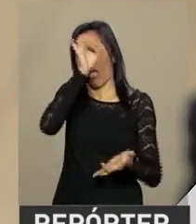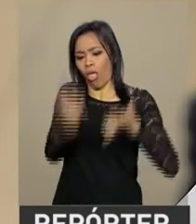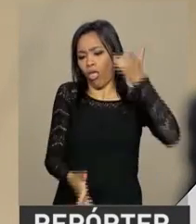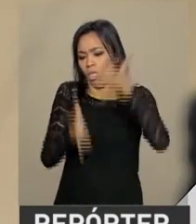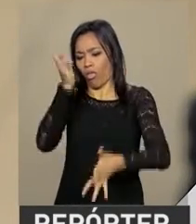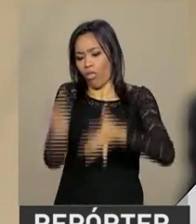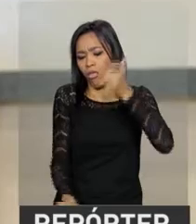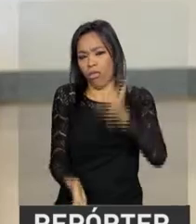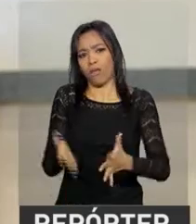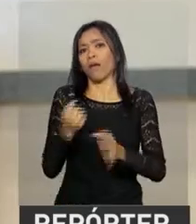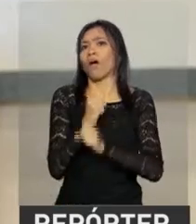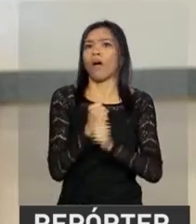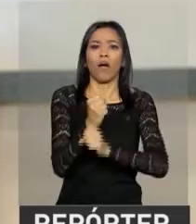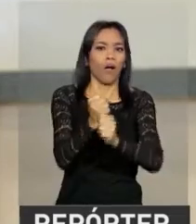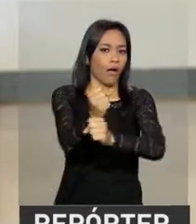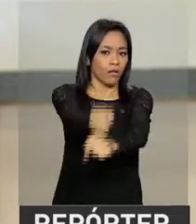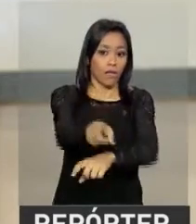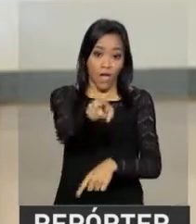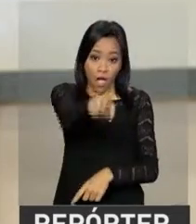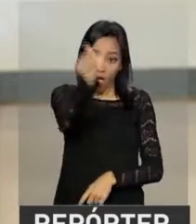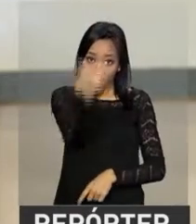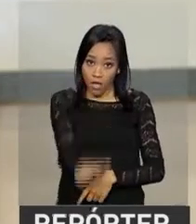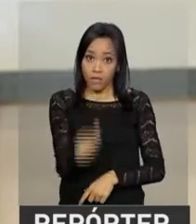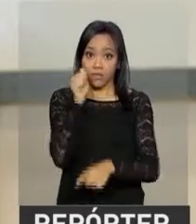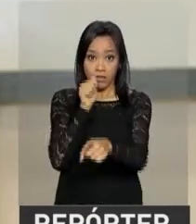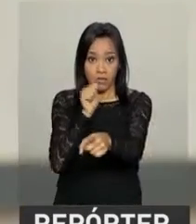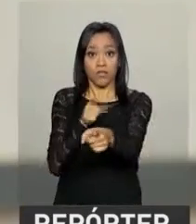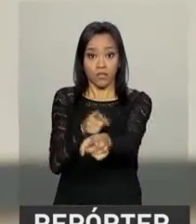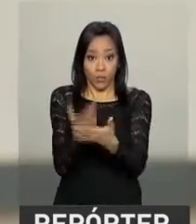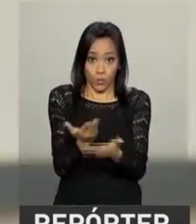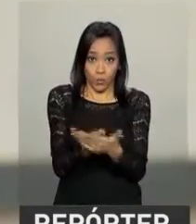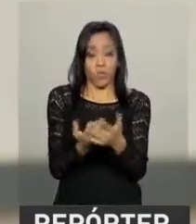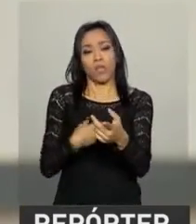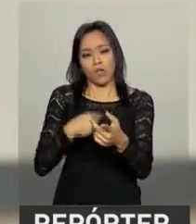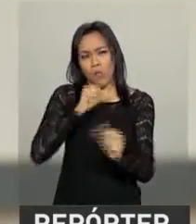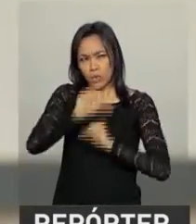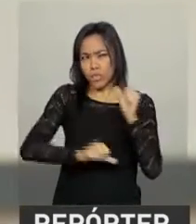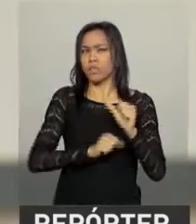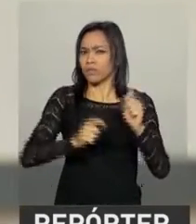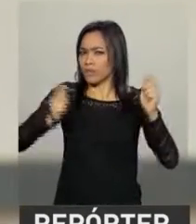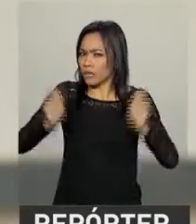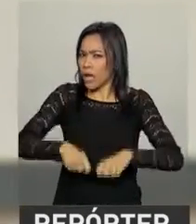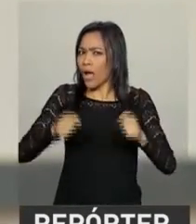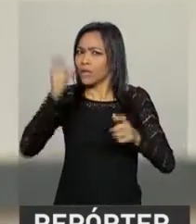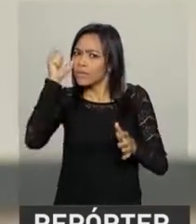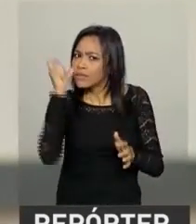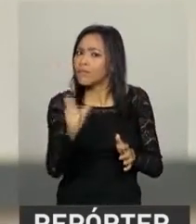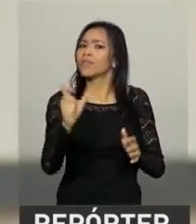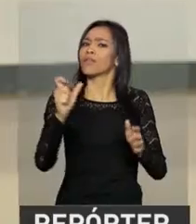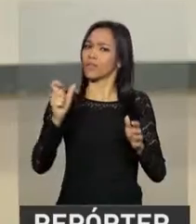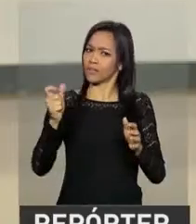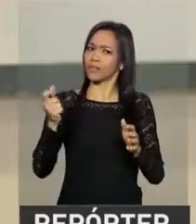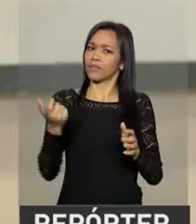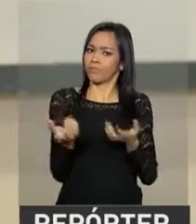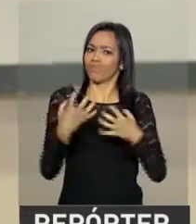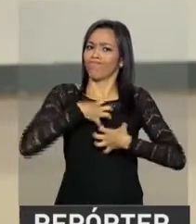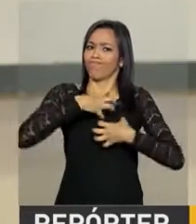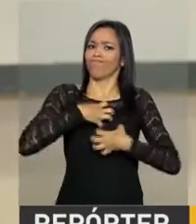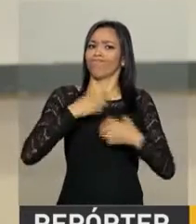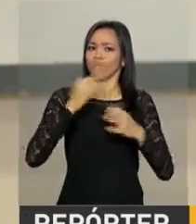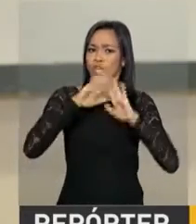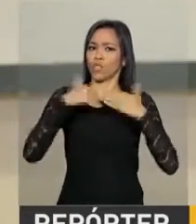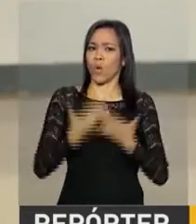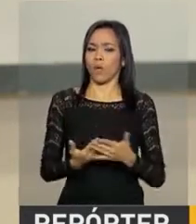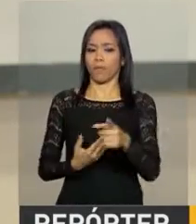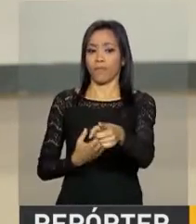todos os anos esta estudante acredita que as mudanças podem aumentar o interesse pela escola é interessante